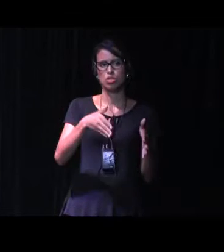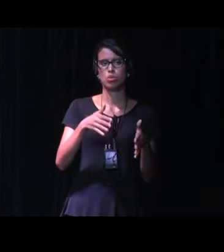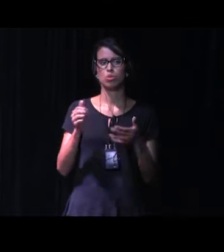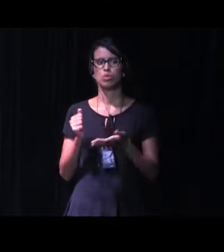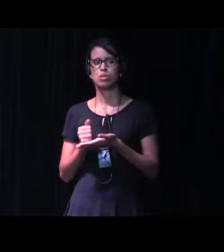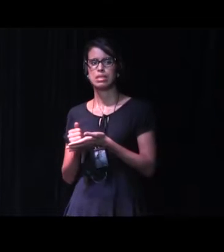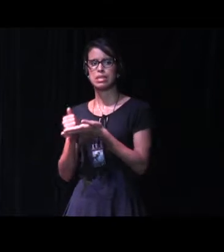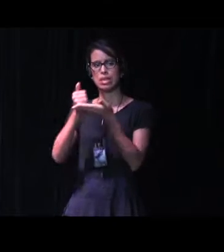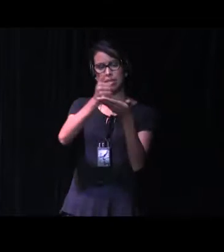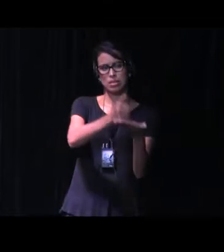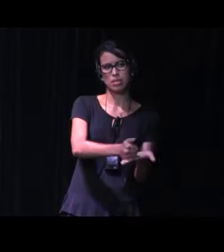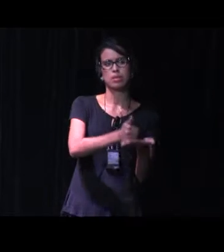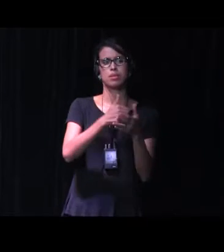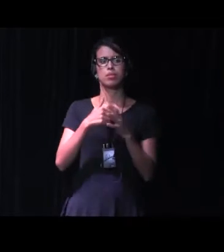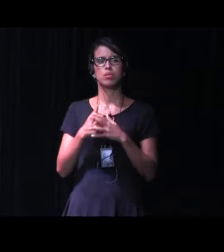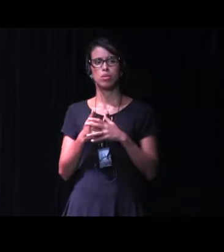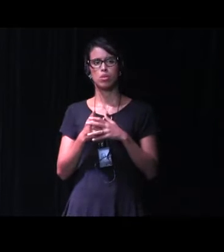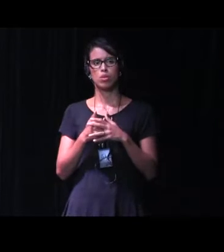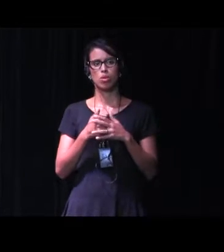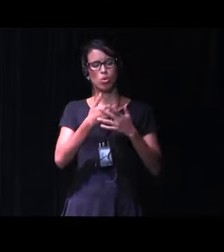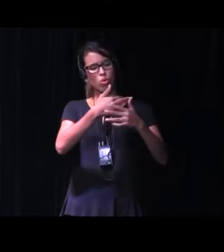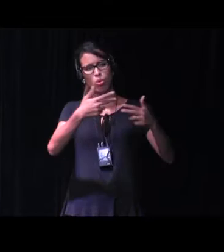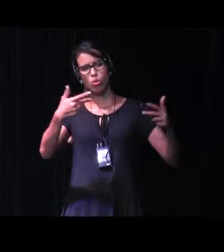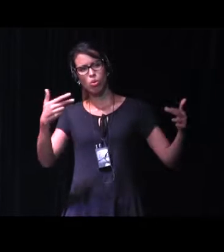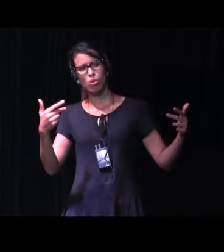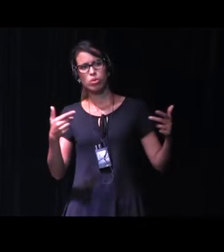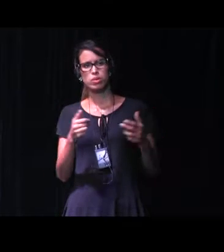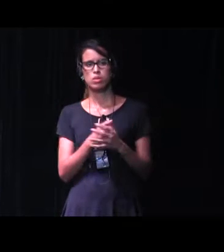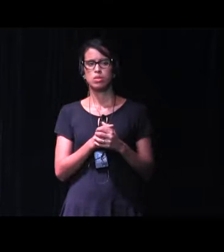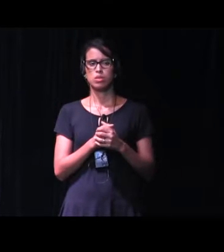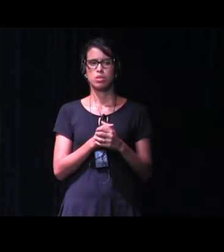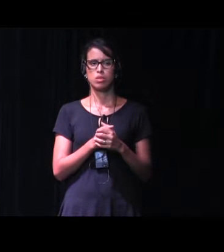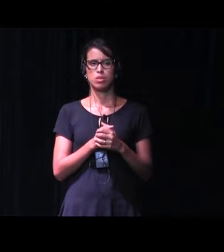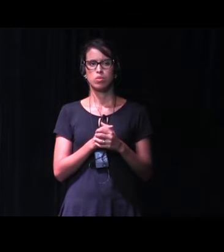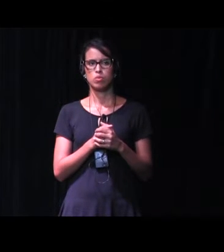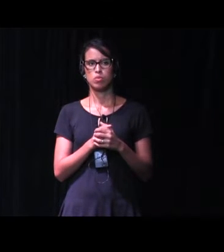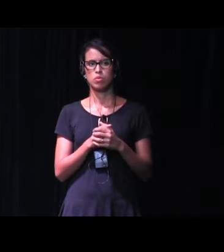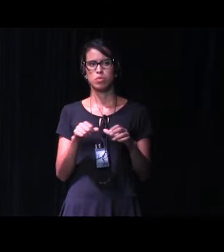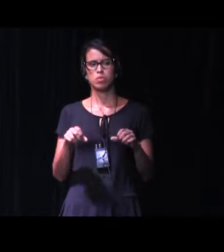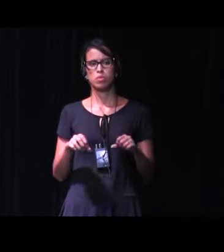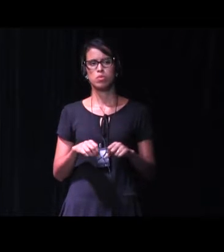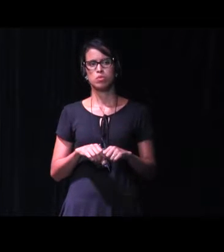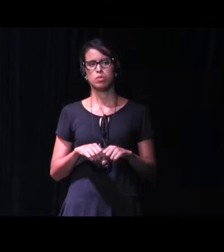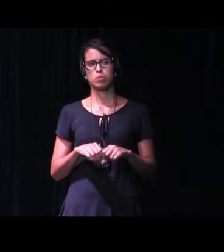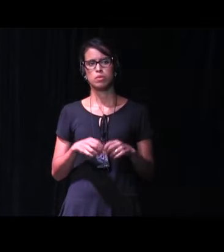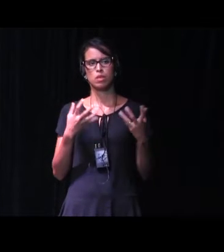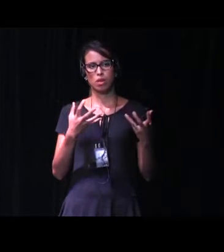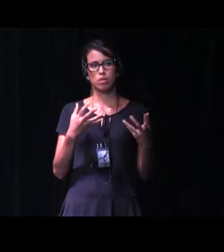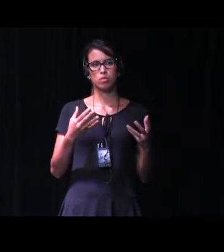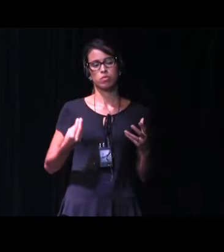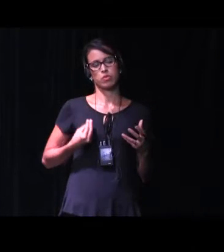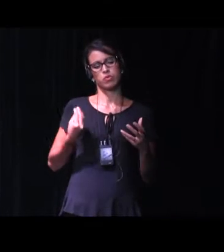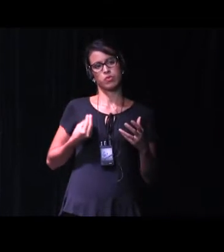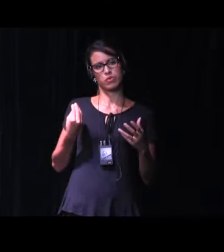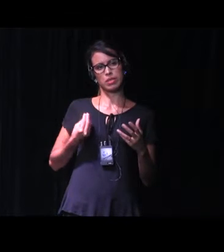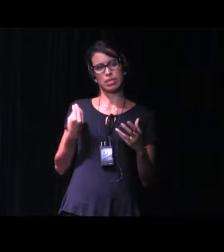é um desamparo, e entra a violência. Como trazer os elementos lúdicos